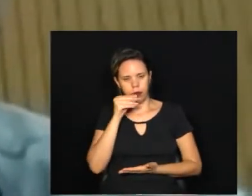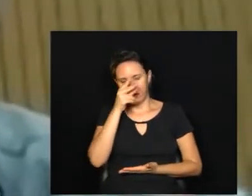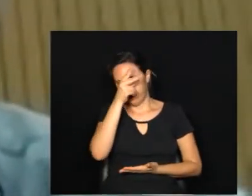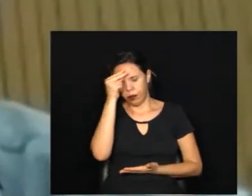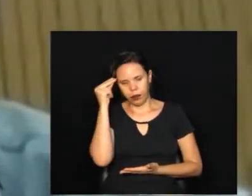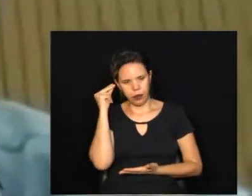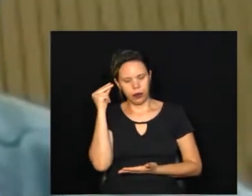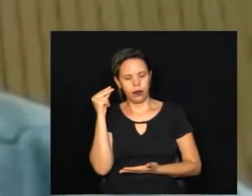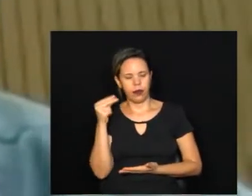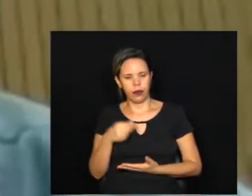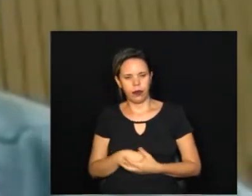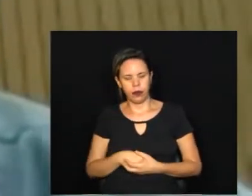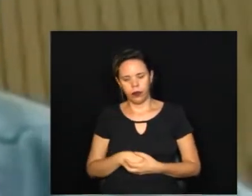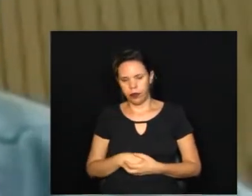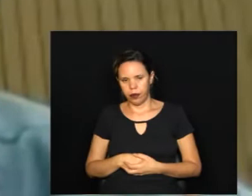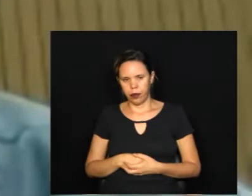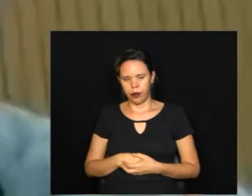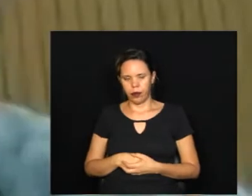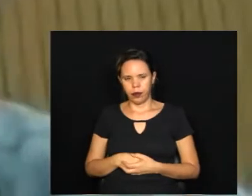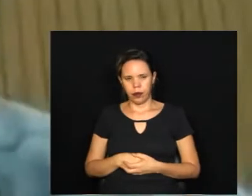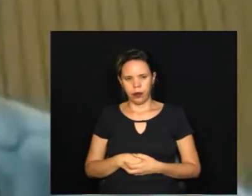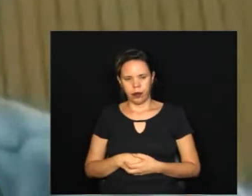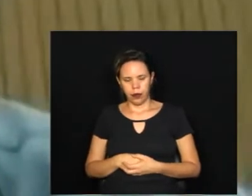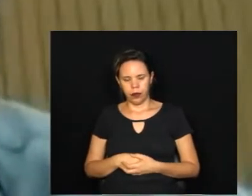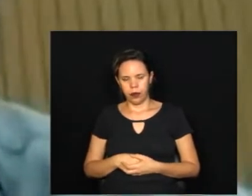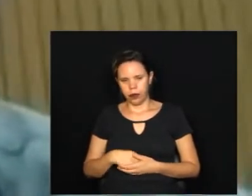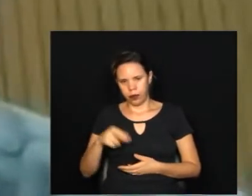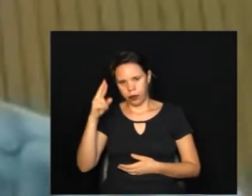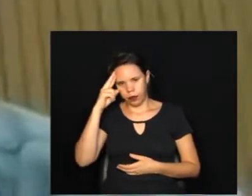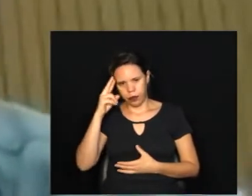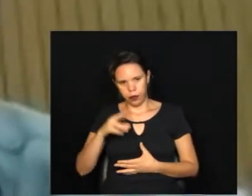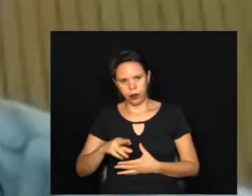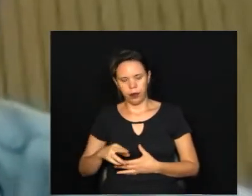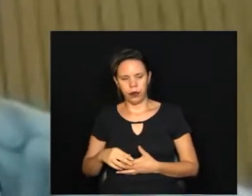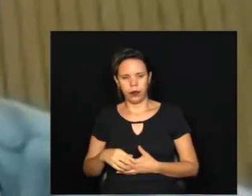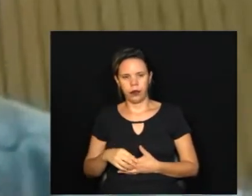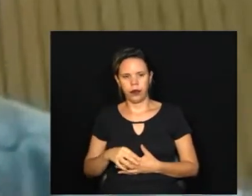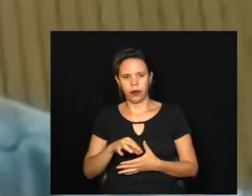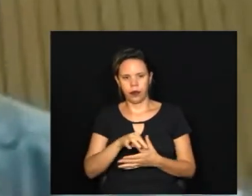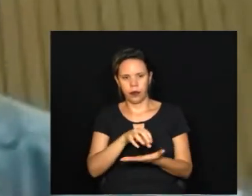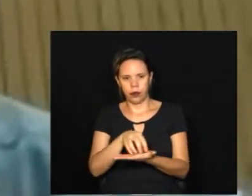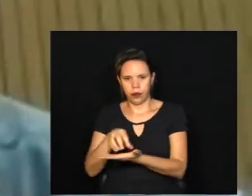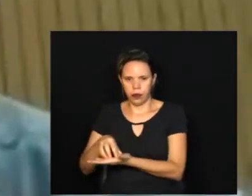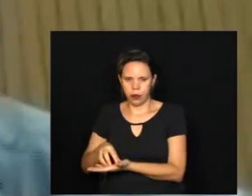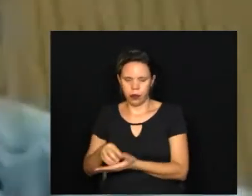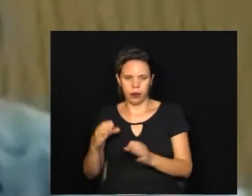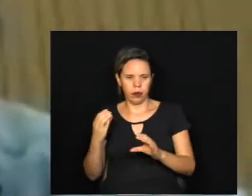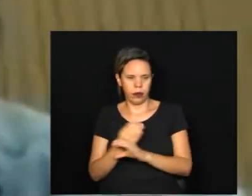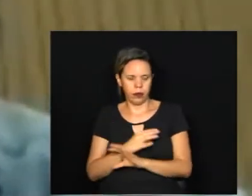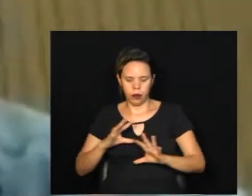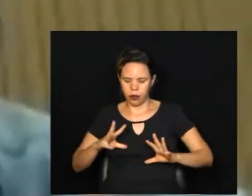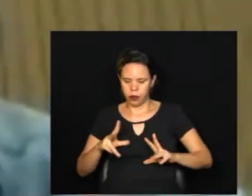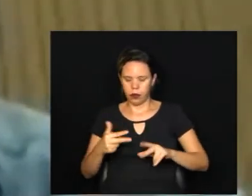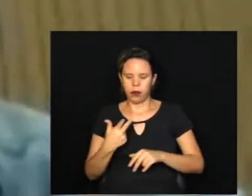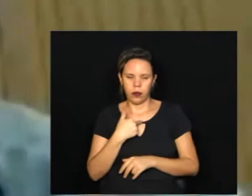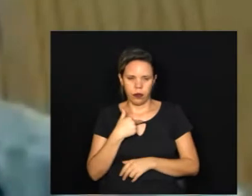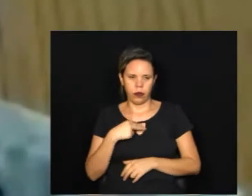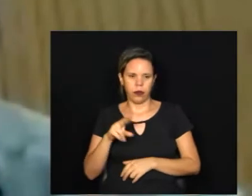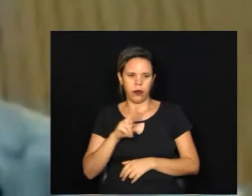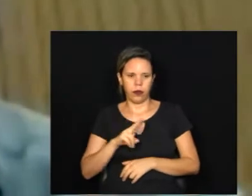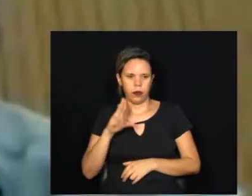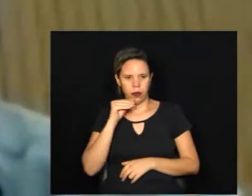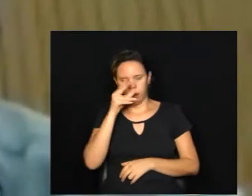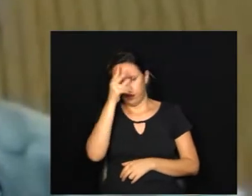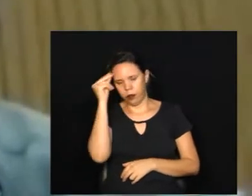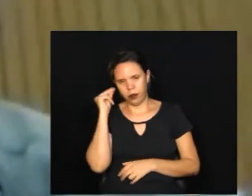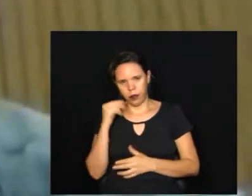carreira. E os cargos de chefe de setor, 100% deles ocupados por servidor